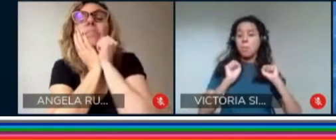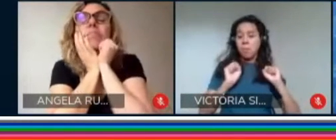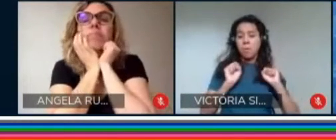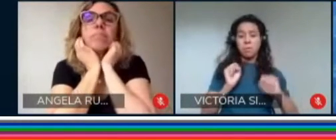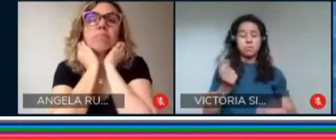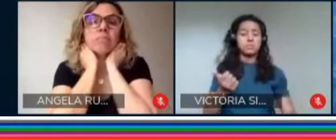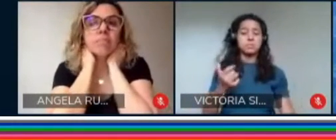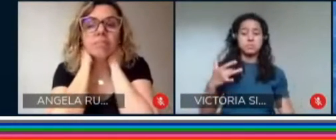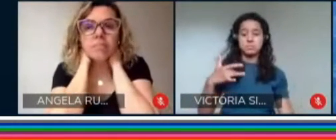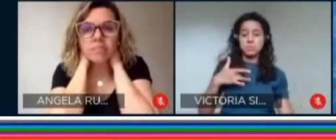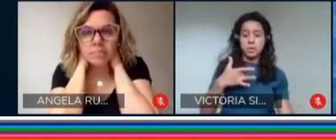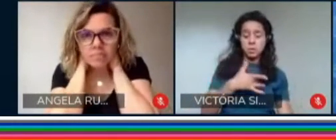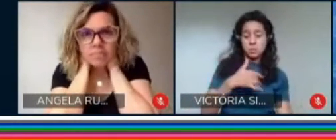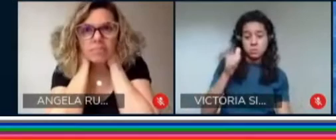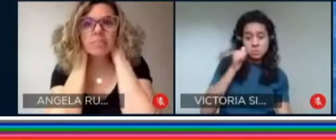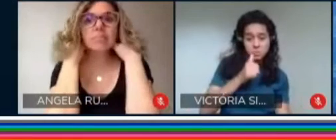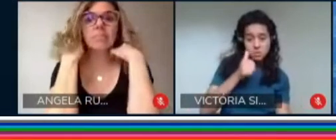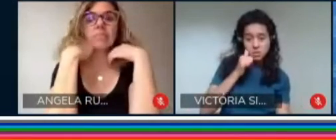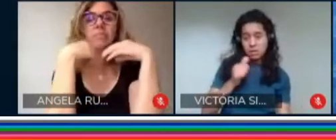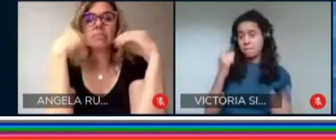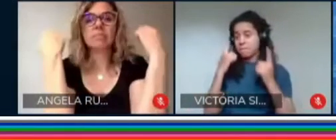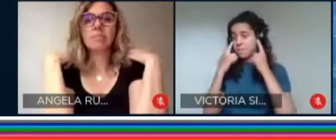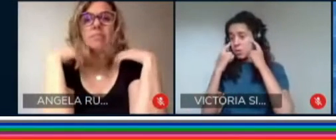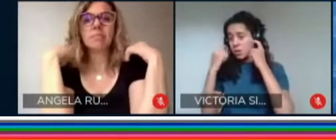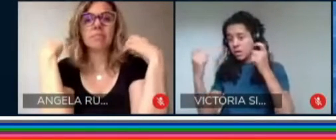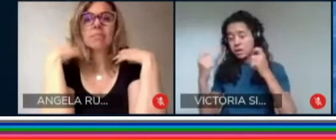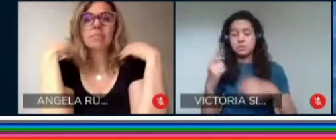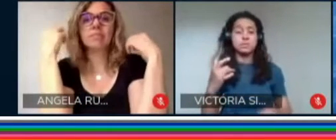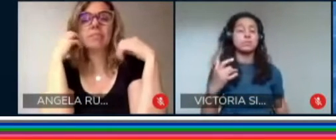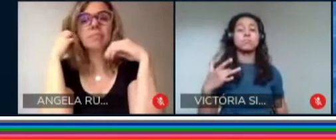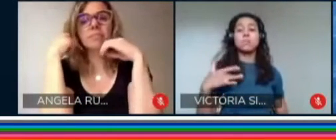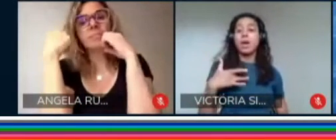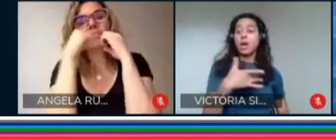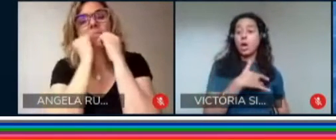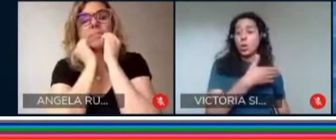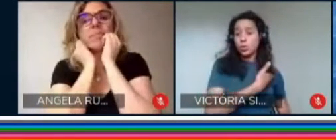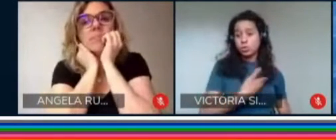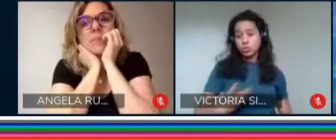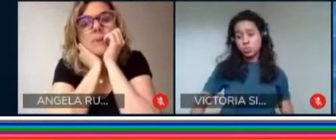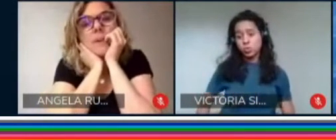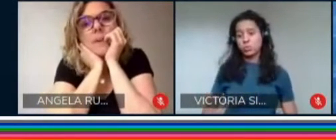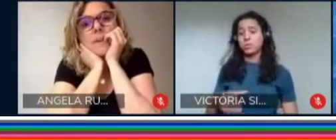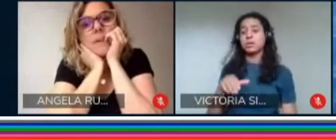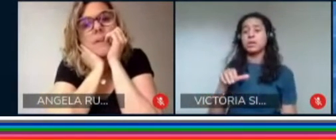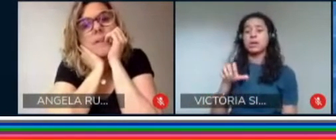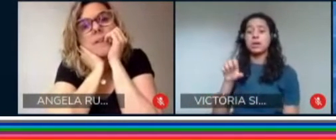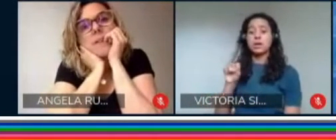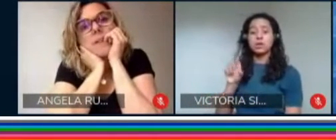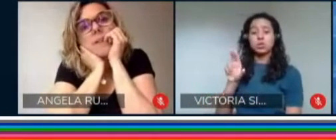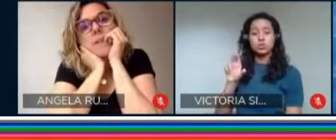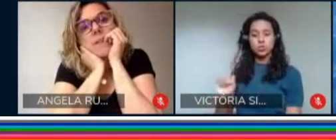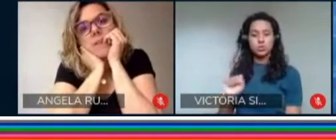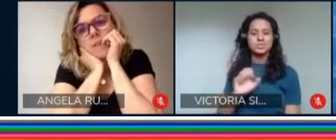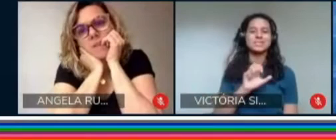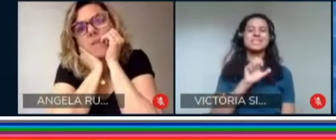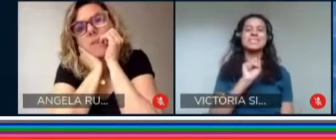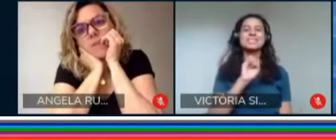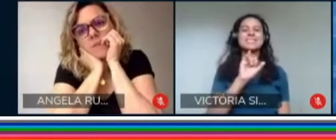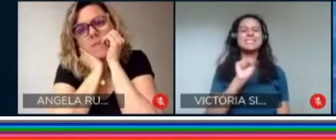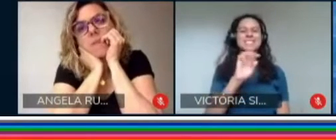doméstica, e aí eu posso ter saúde pública ou saúde, ou Sistema Único de Saúde ou SUS, né, são as variantes dos